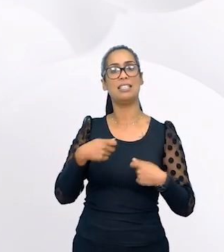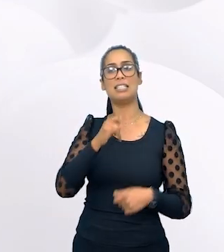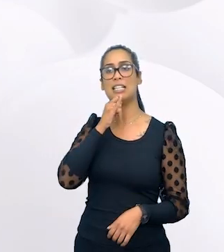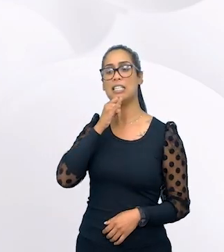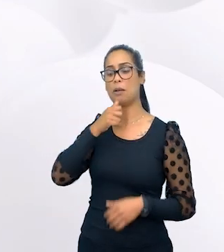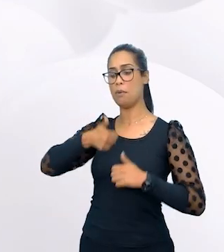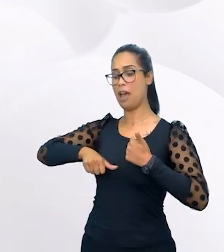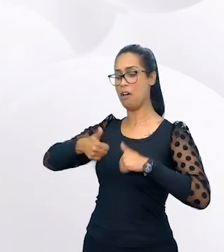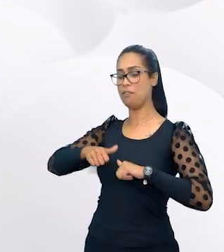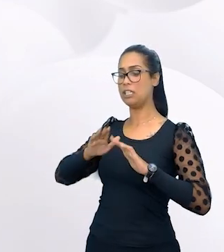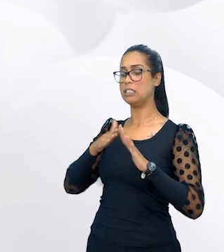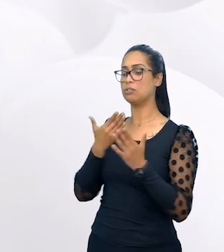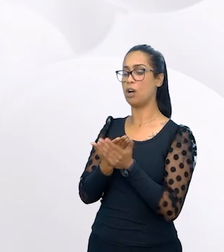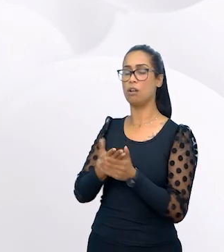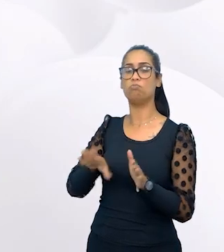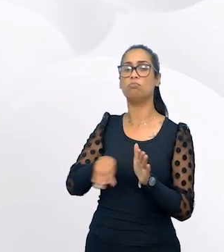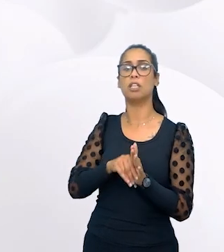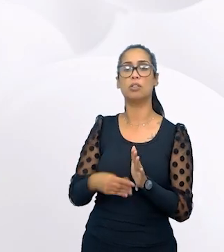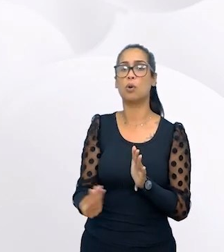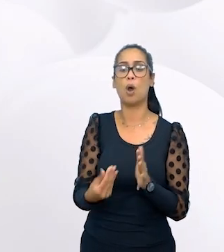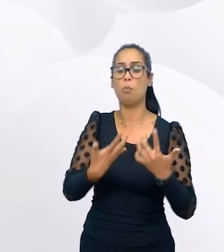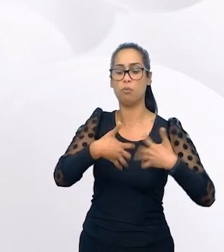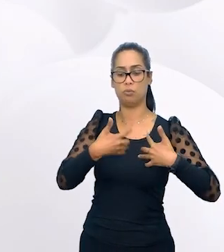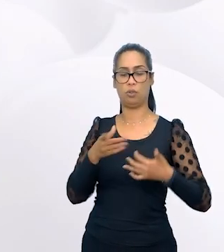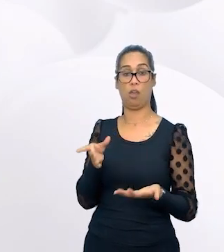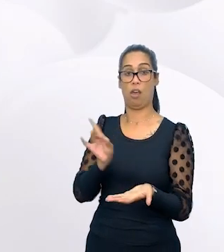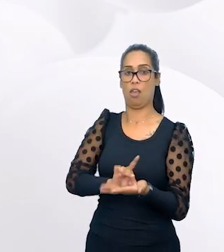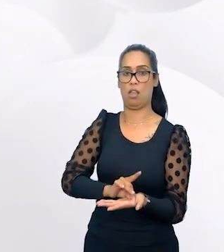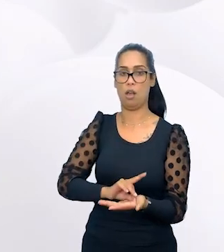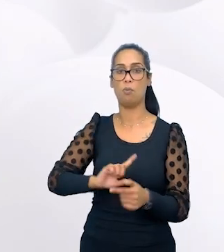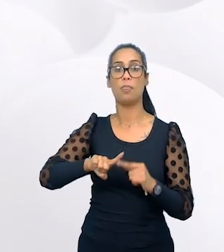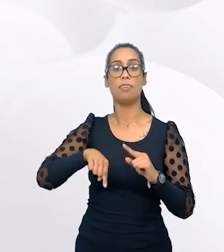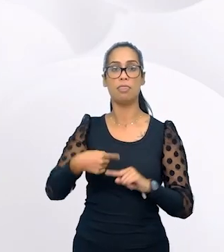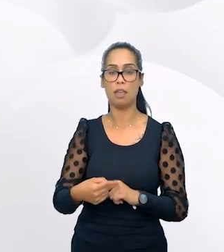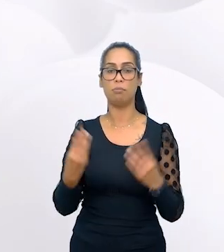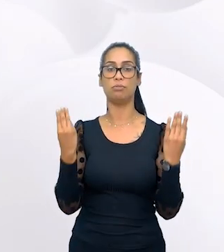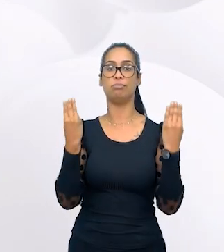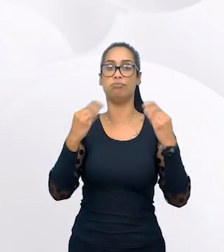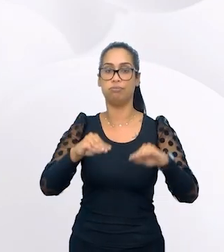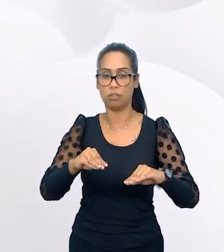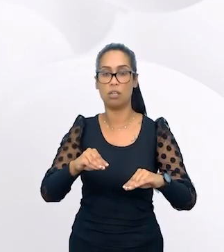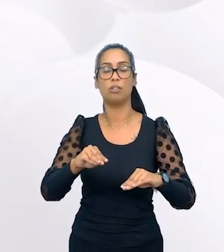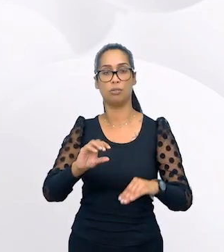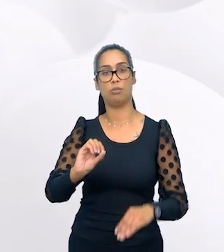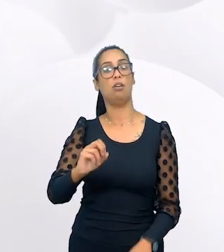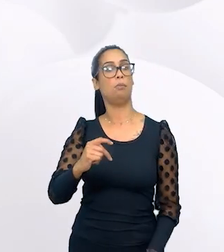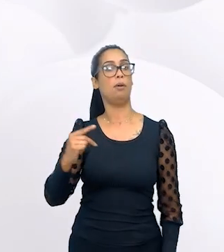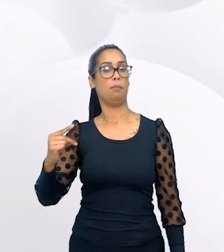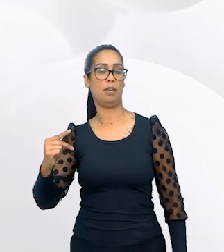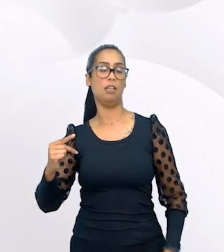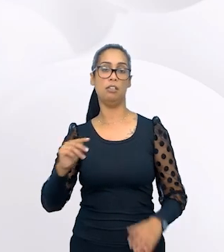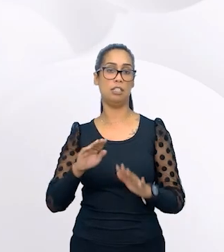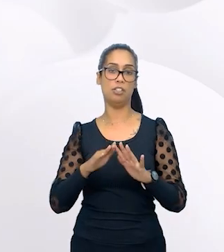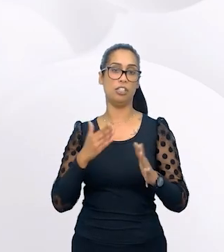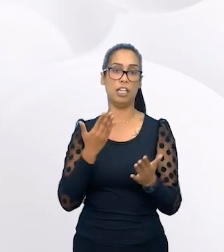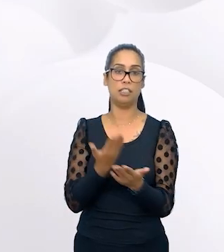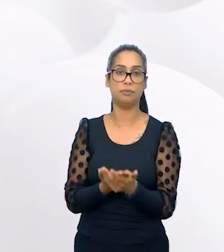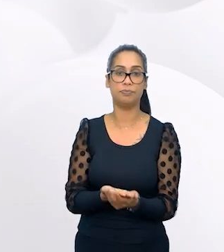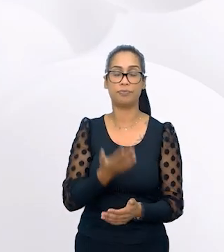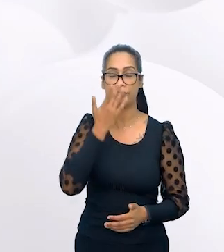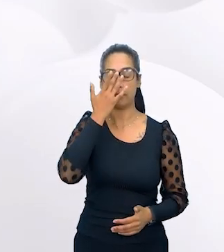inserir educação ambiental no PP da escola. Isso é muito importante,